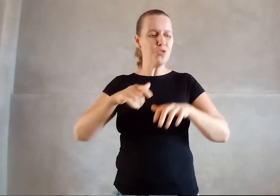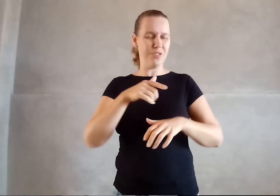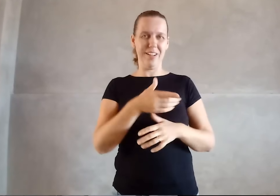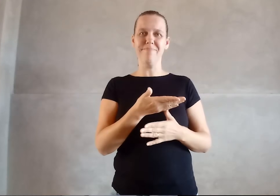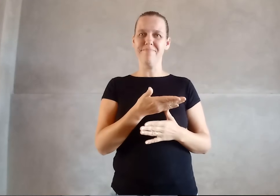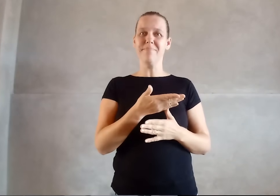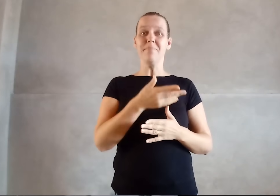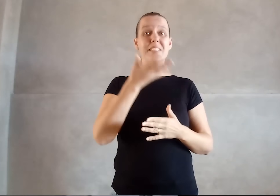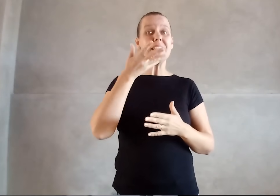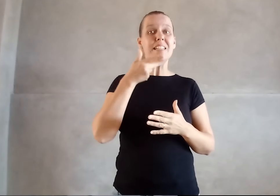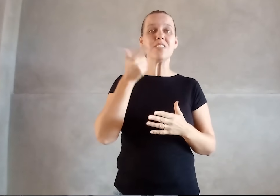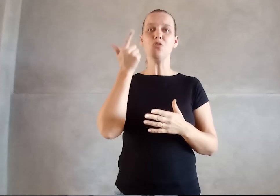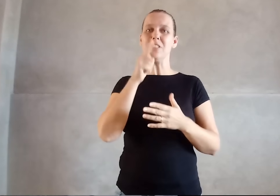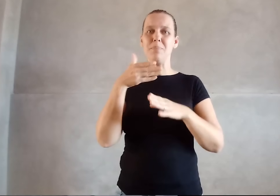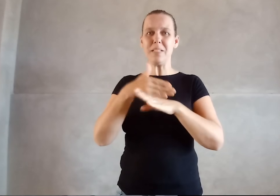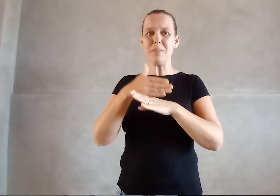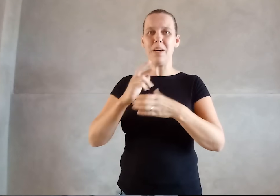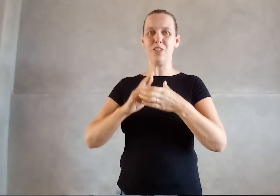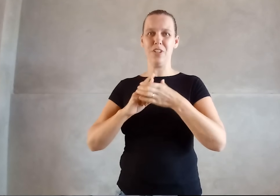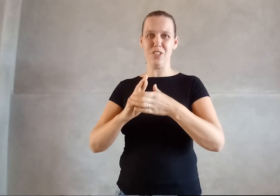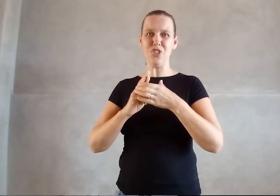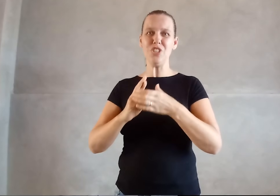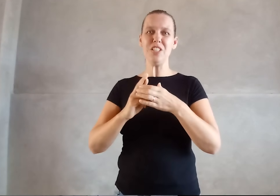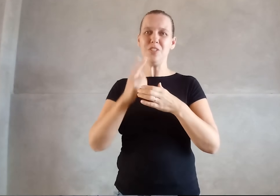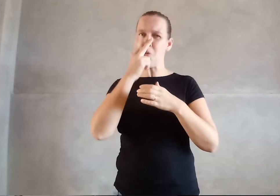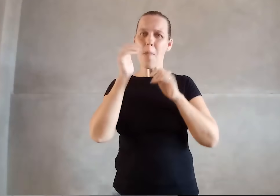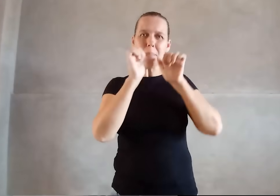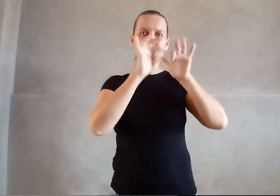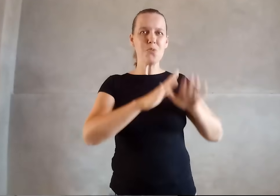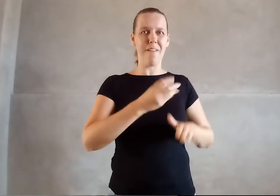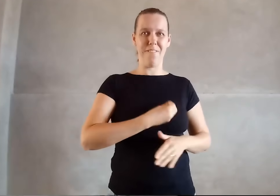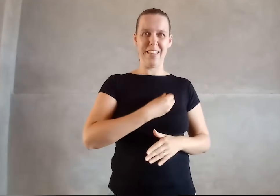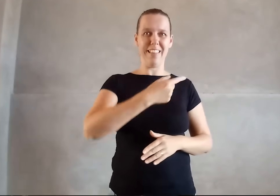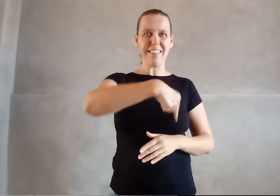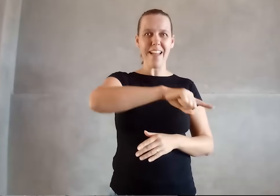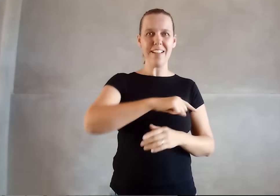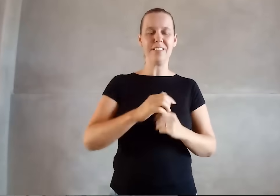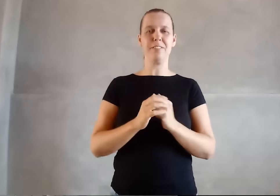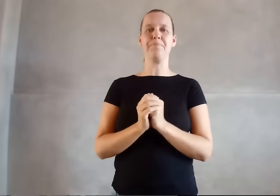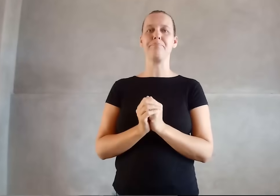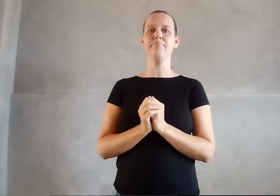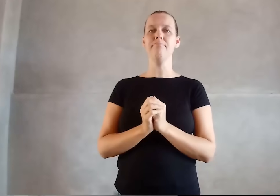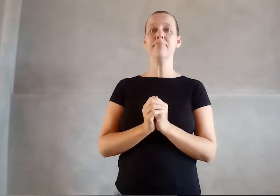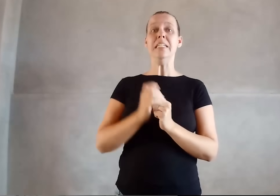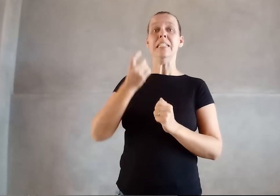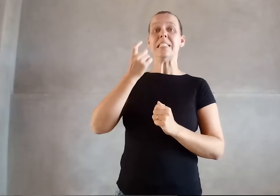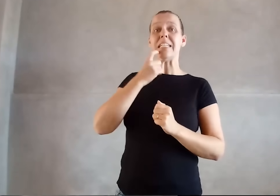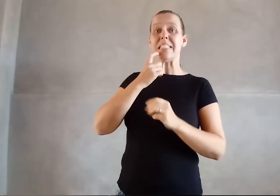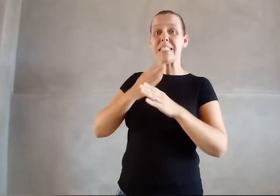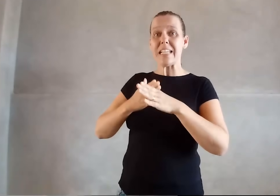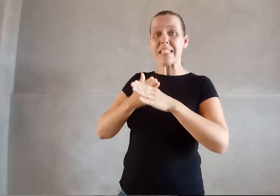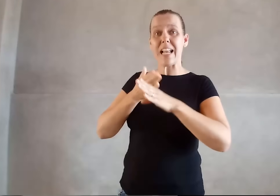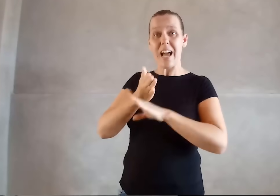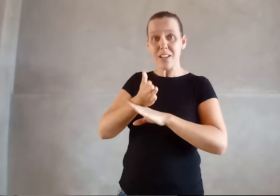realmente, para que aquele retiro pudesse ser na vida daquelas crianças uma grande bênção. No final de semana do retiro, na sexta-feira, quando eles entraram no ônibus,